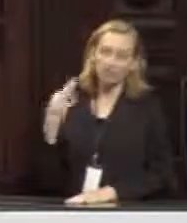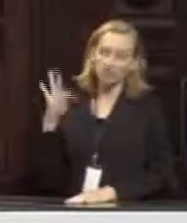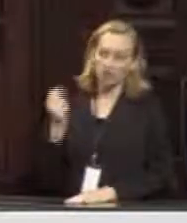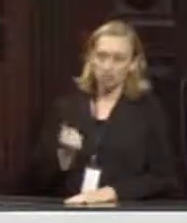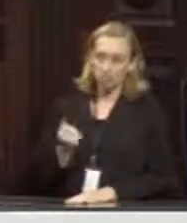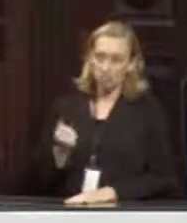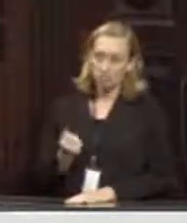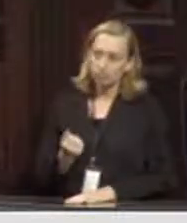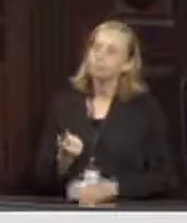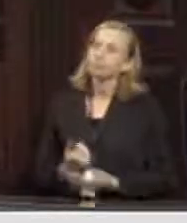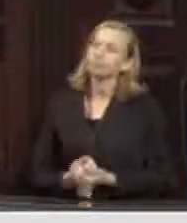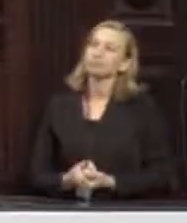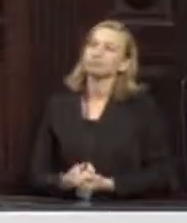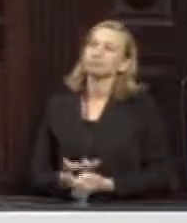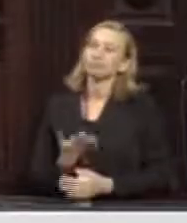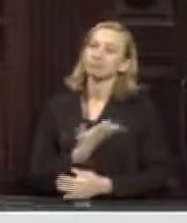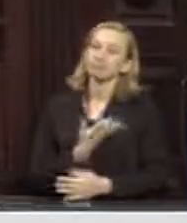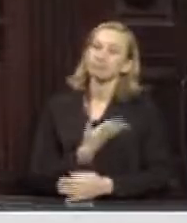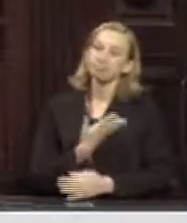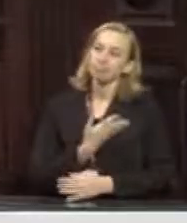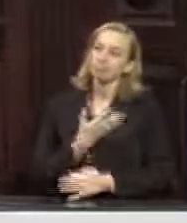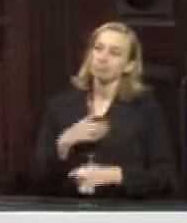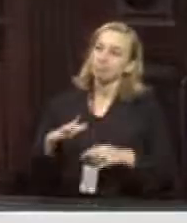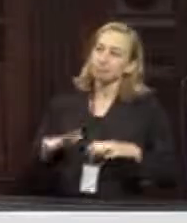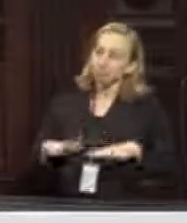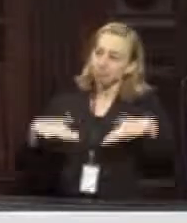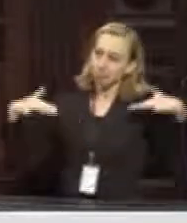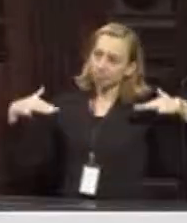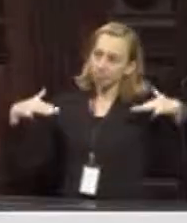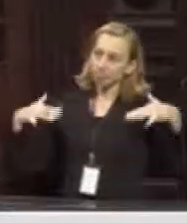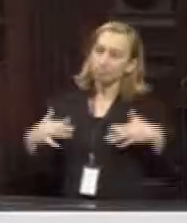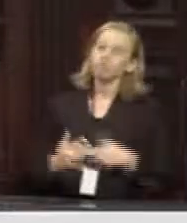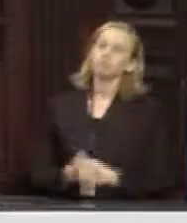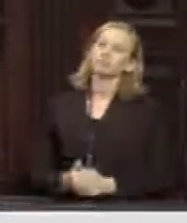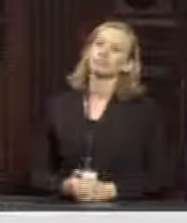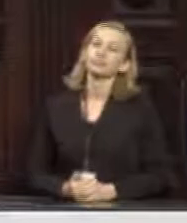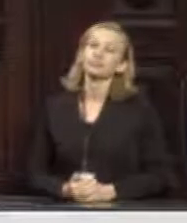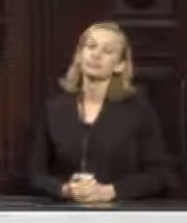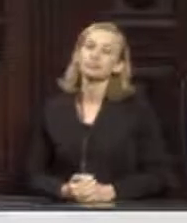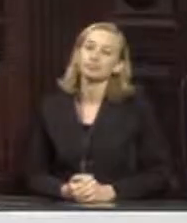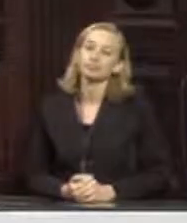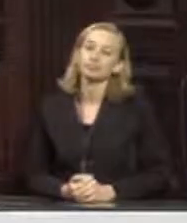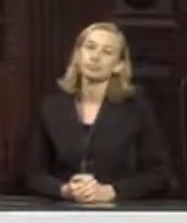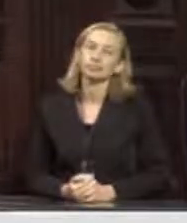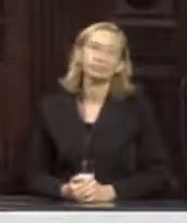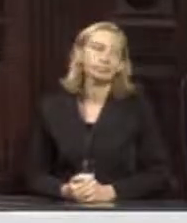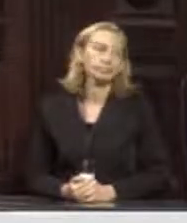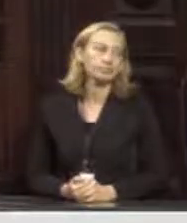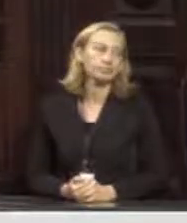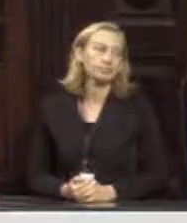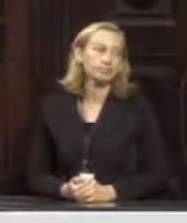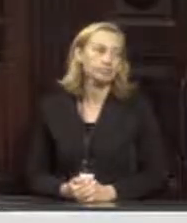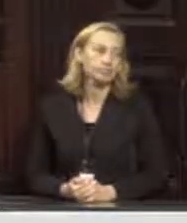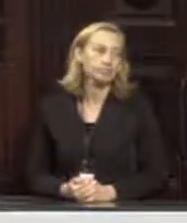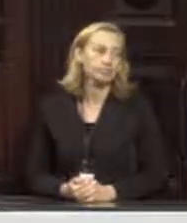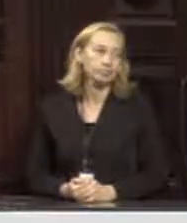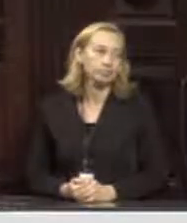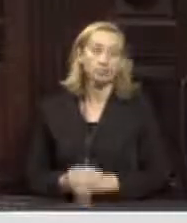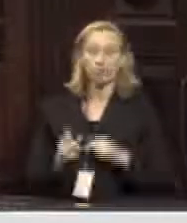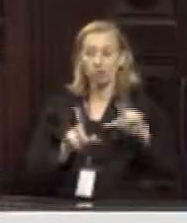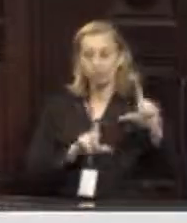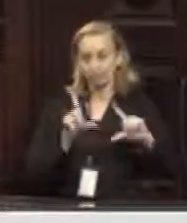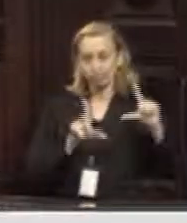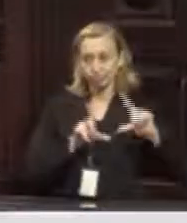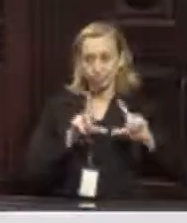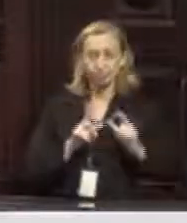dependências da galeria, aqueles que nos assistem pela TV Alerj e aqueles que nos acompanham pelas redes